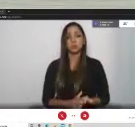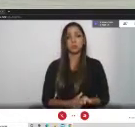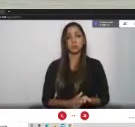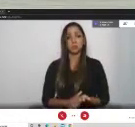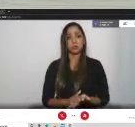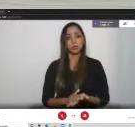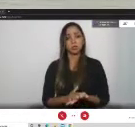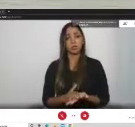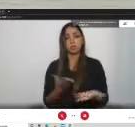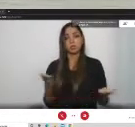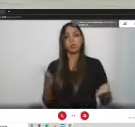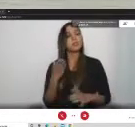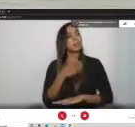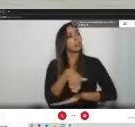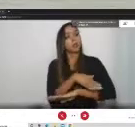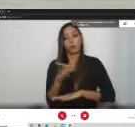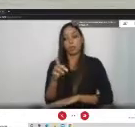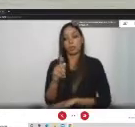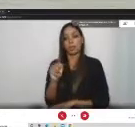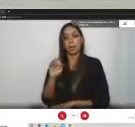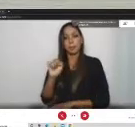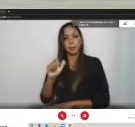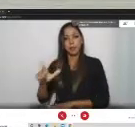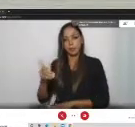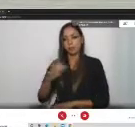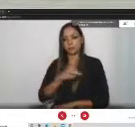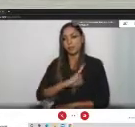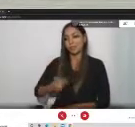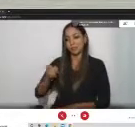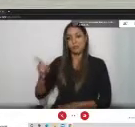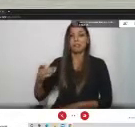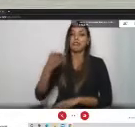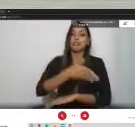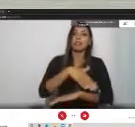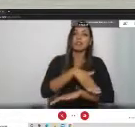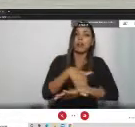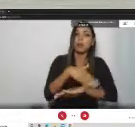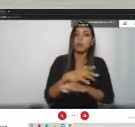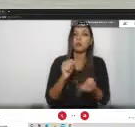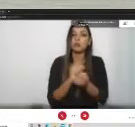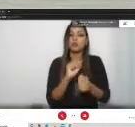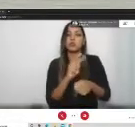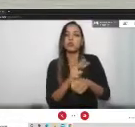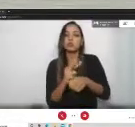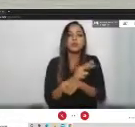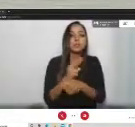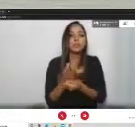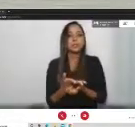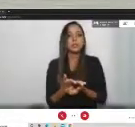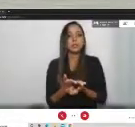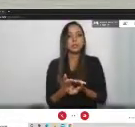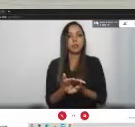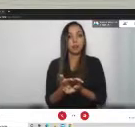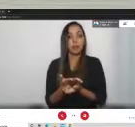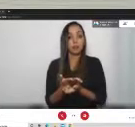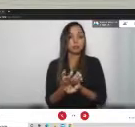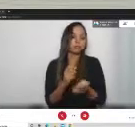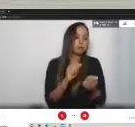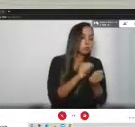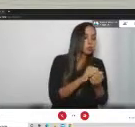disse, vereador Gabriel está andando ali com os fiscais, no sábado, se eu não me engano, a população vai pensar que é ele que está mandando fechar o